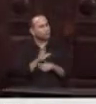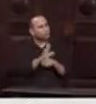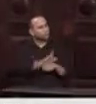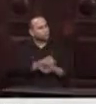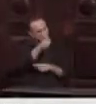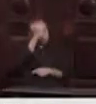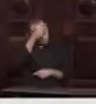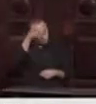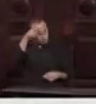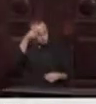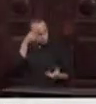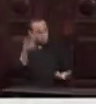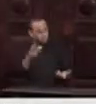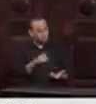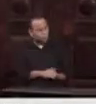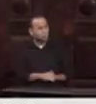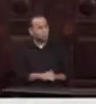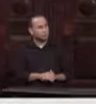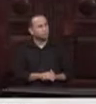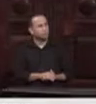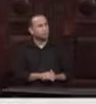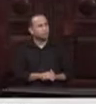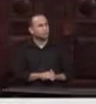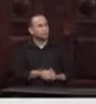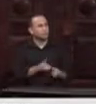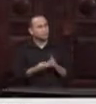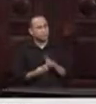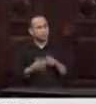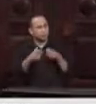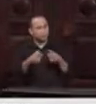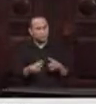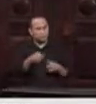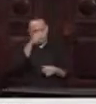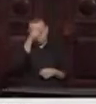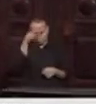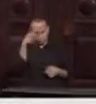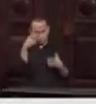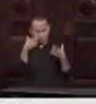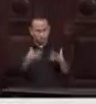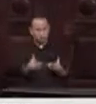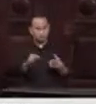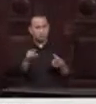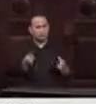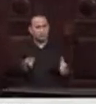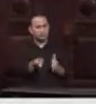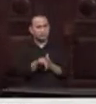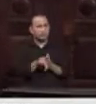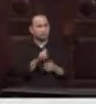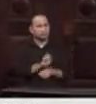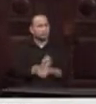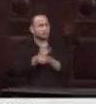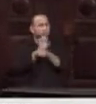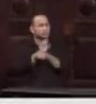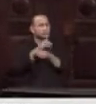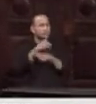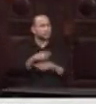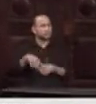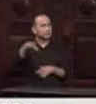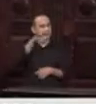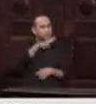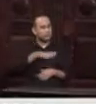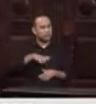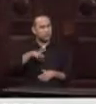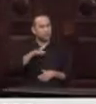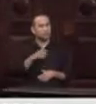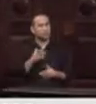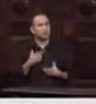quanto à inversão de recursos públicos naquela área, já que ela é uma área do Estado, embora situada no território, na área geográfica